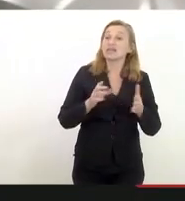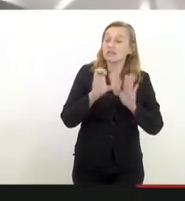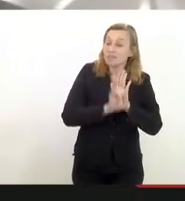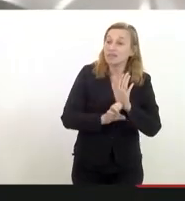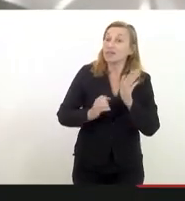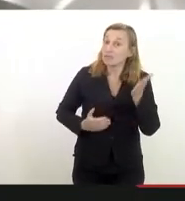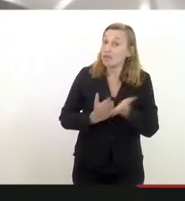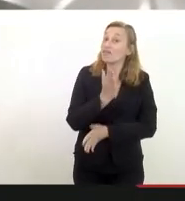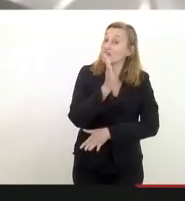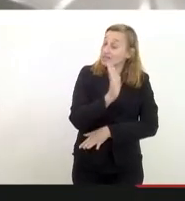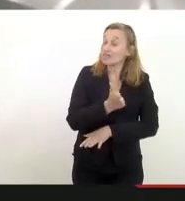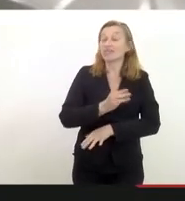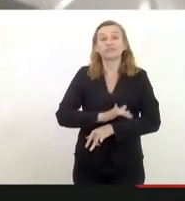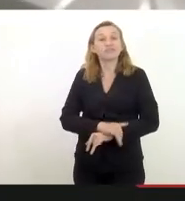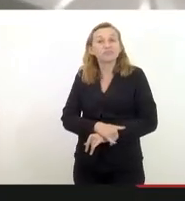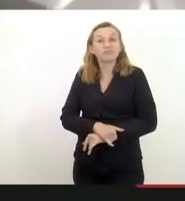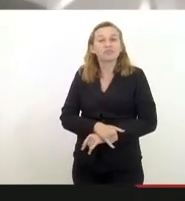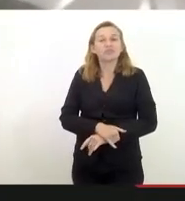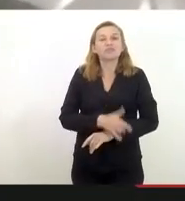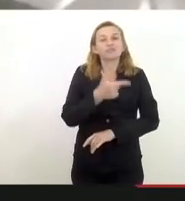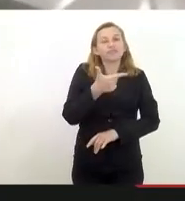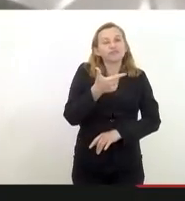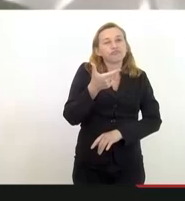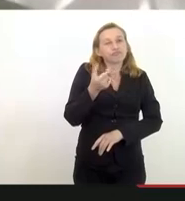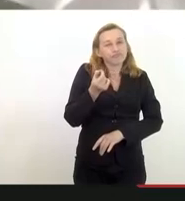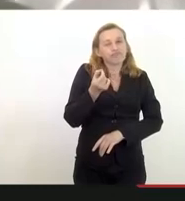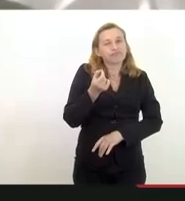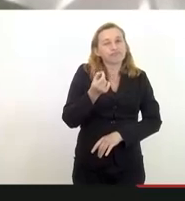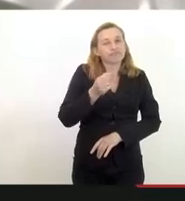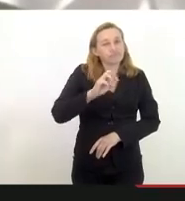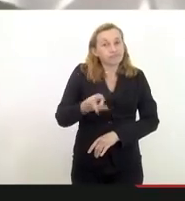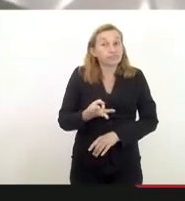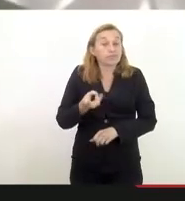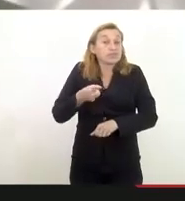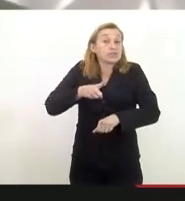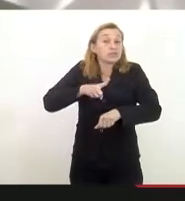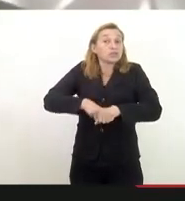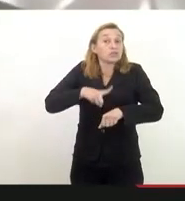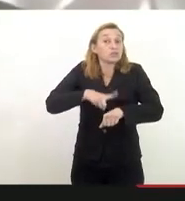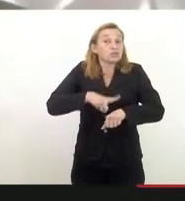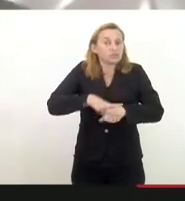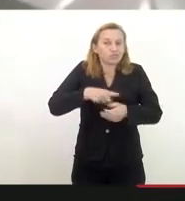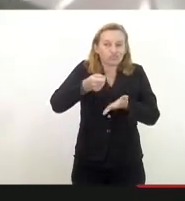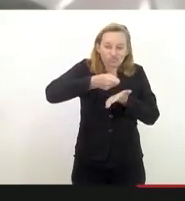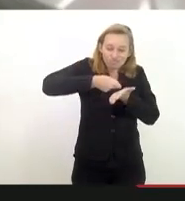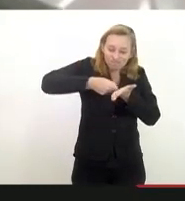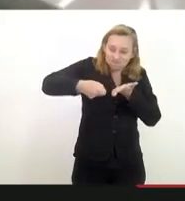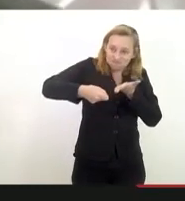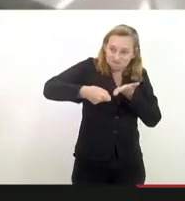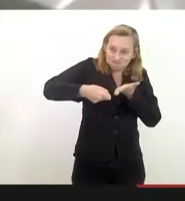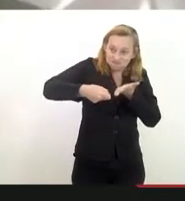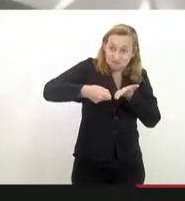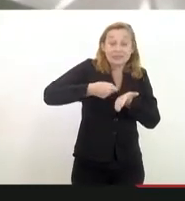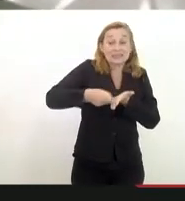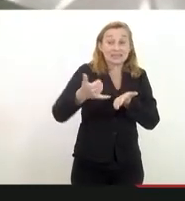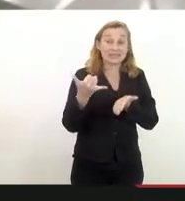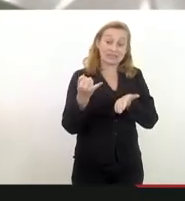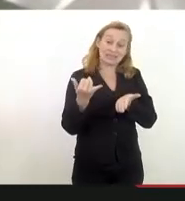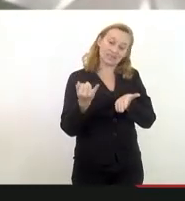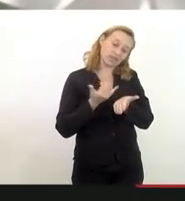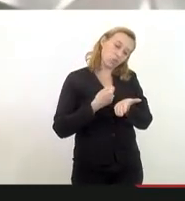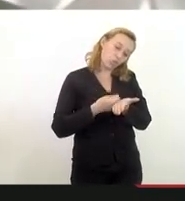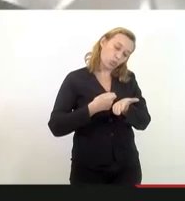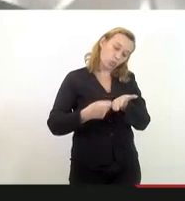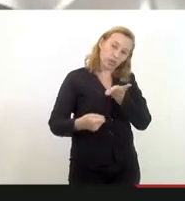aprovada, era cerca de 20 milhões, mas na hora da caneta, da mão pesada, né, da caneta